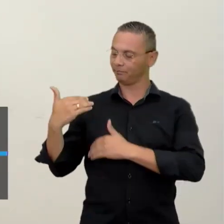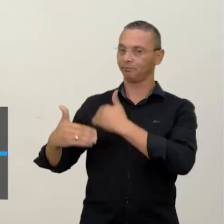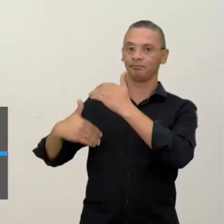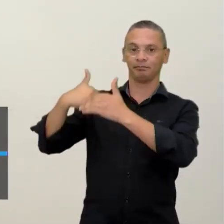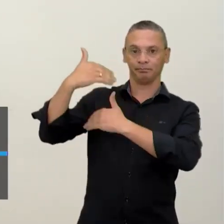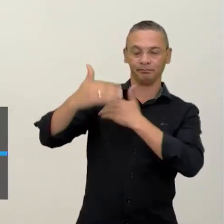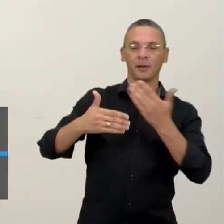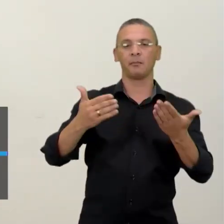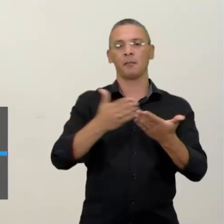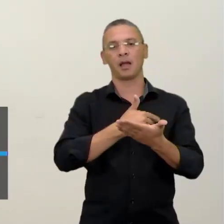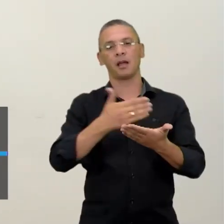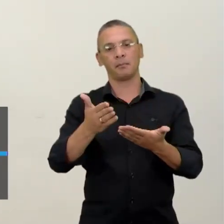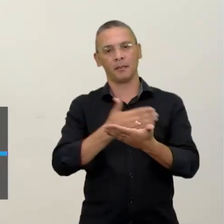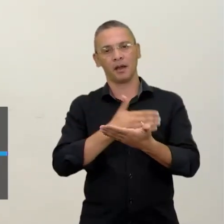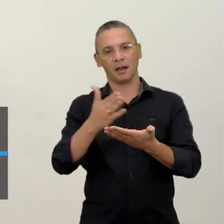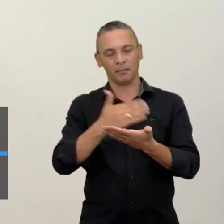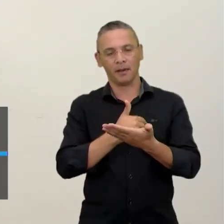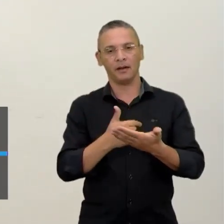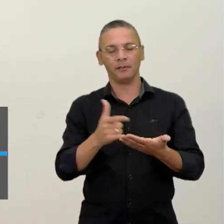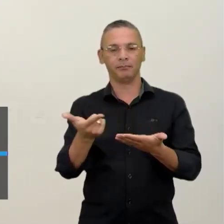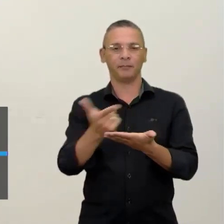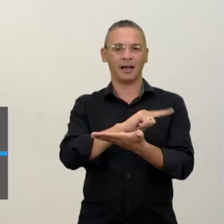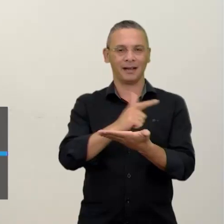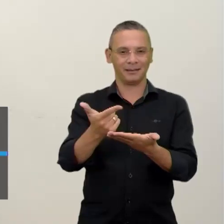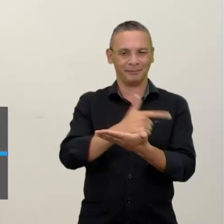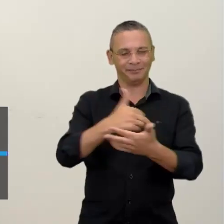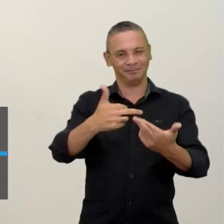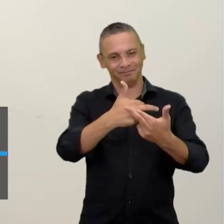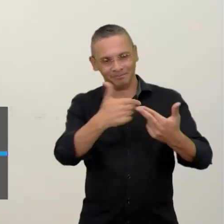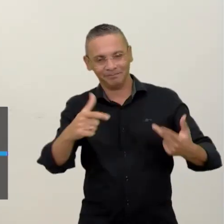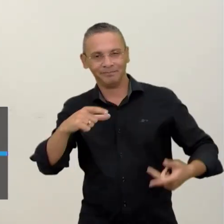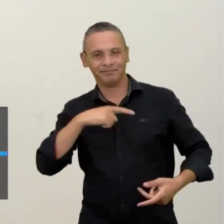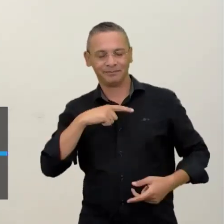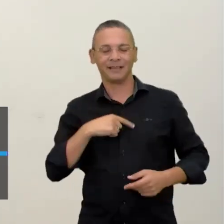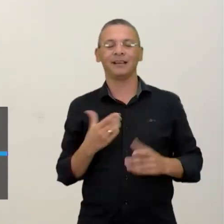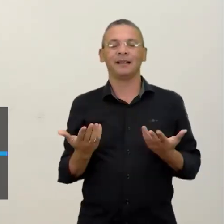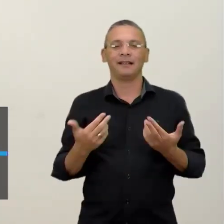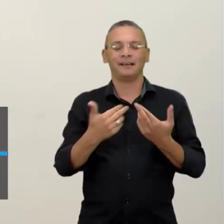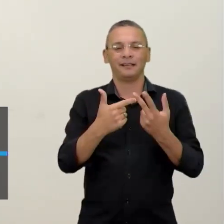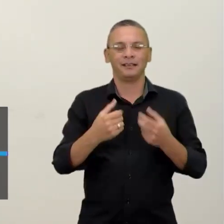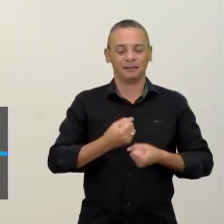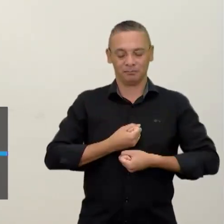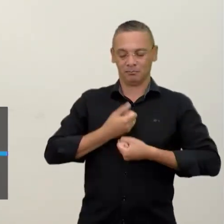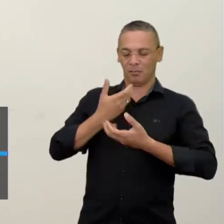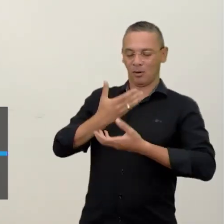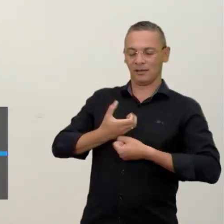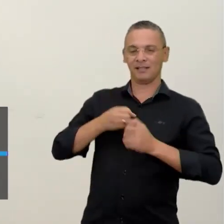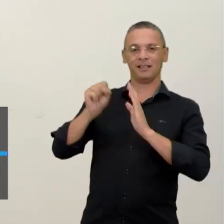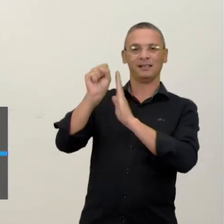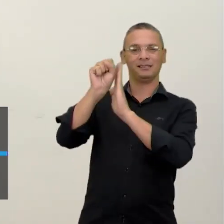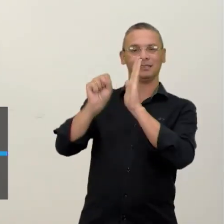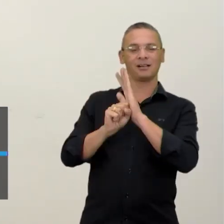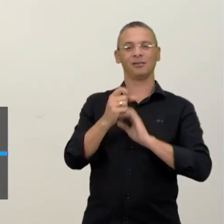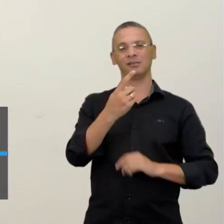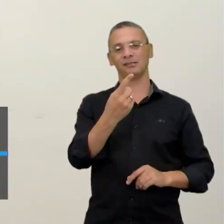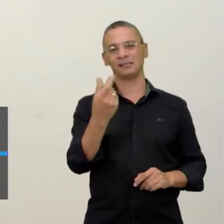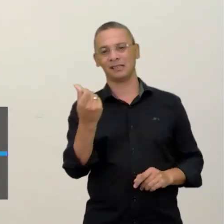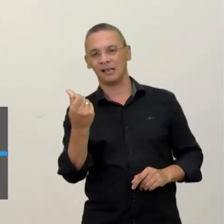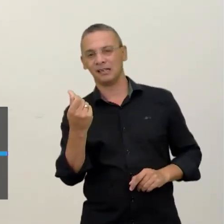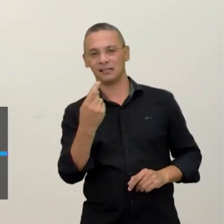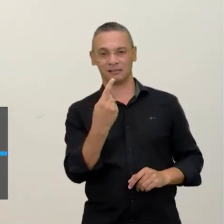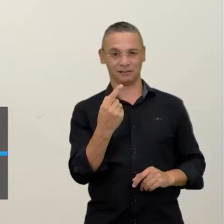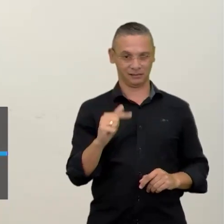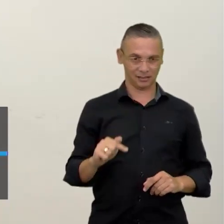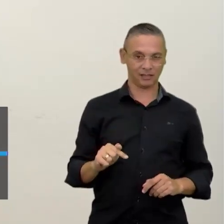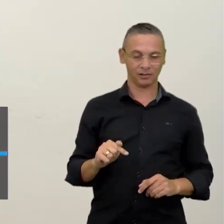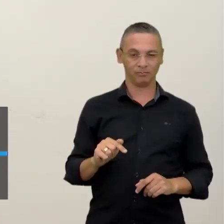um pouquinho mais, a poesia, vamos falar de poesia agora, de poesia, tá bom? Poesia. No século XVI, XVII, a gente tem